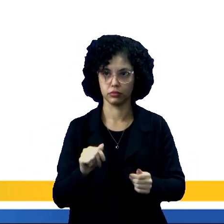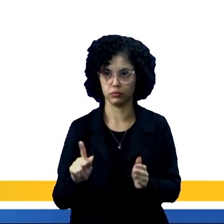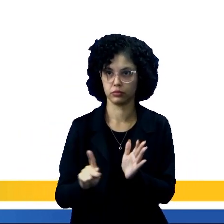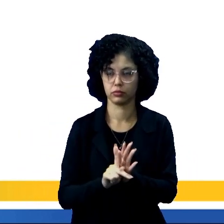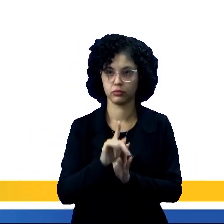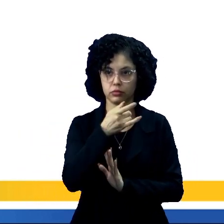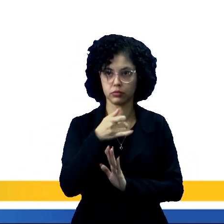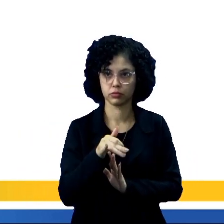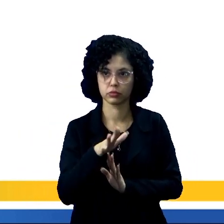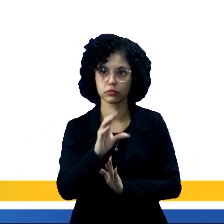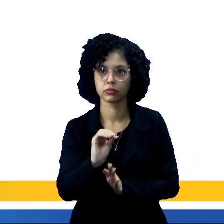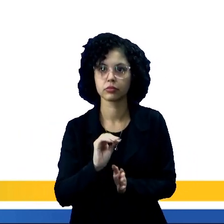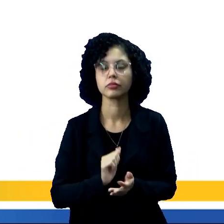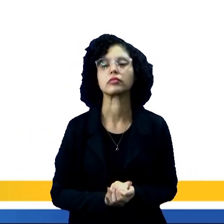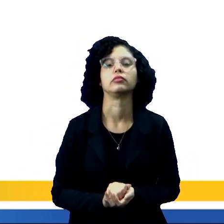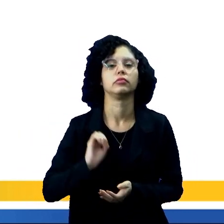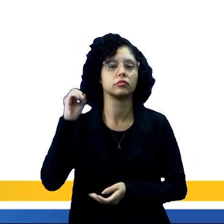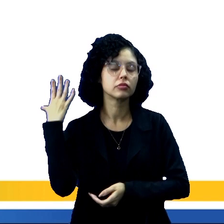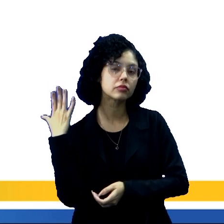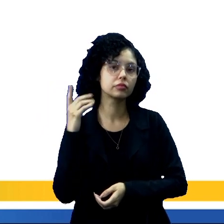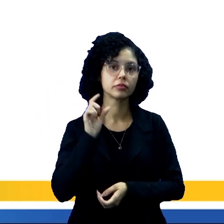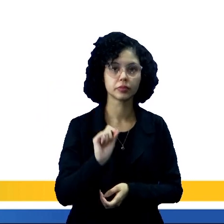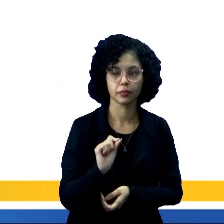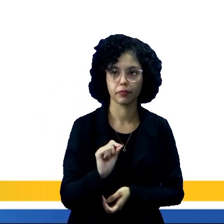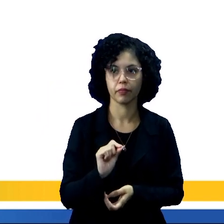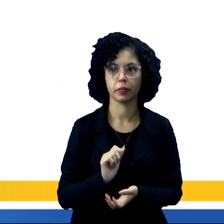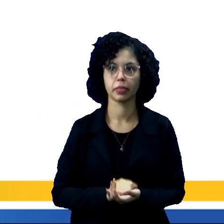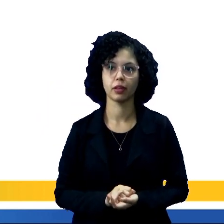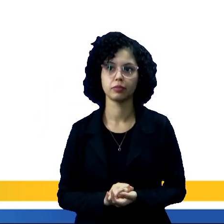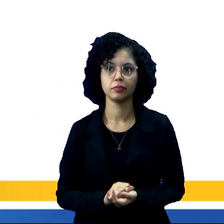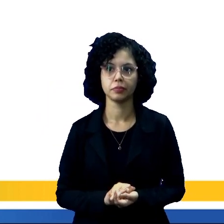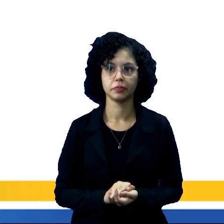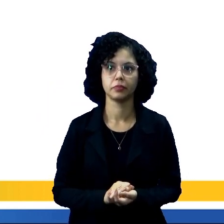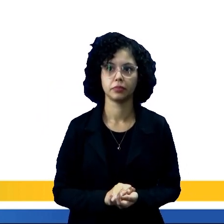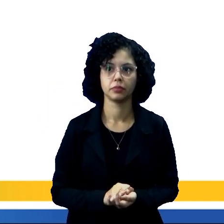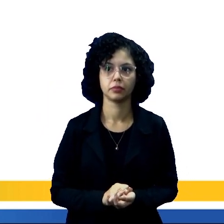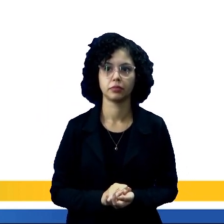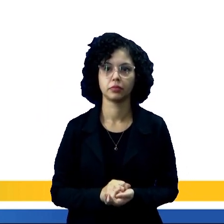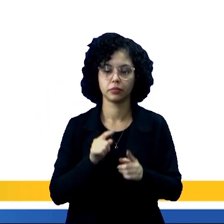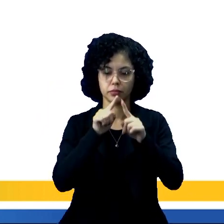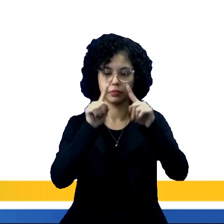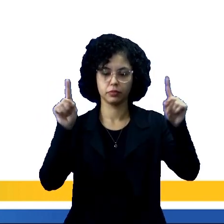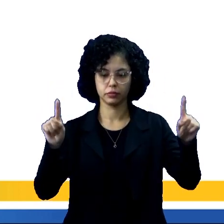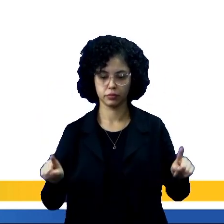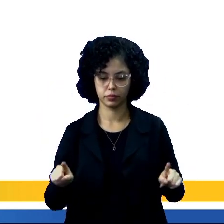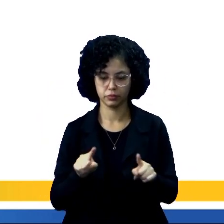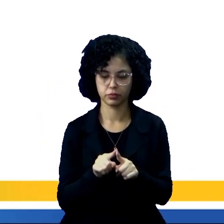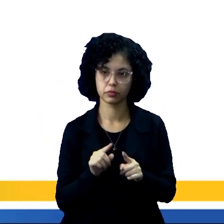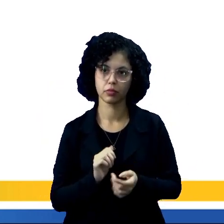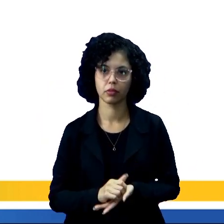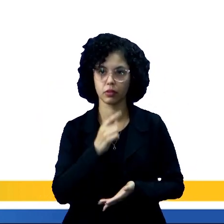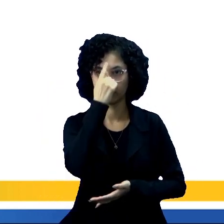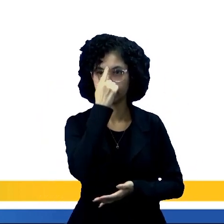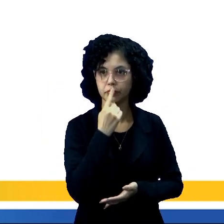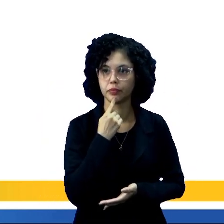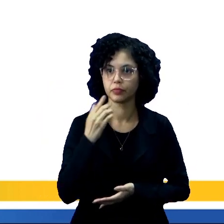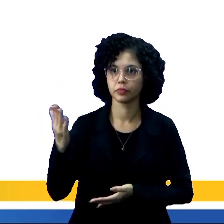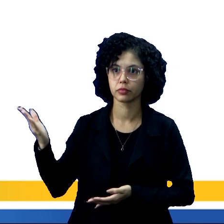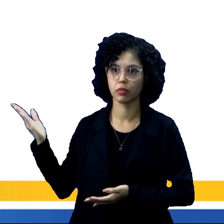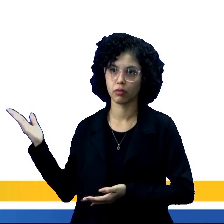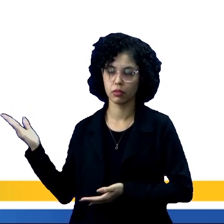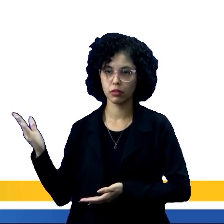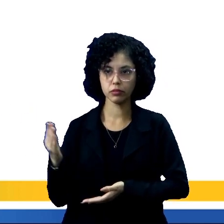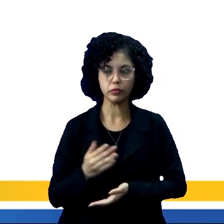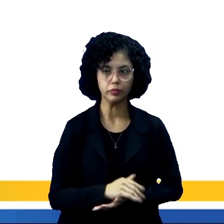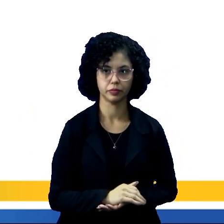seu eixo. No caso do cilindro, um retângulo. Na imagem